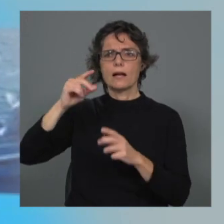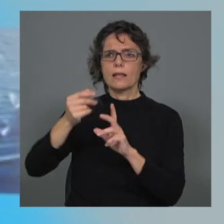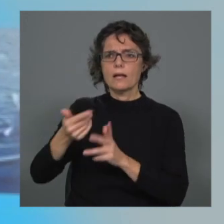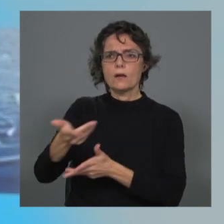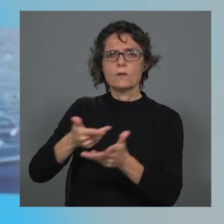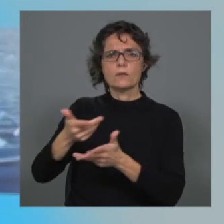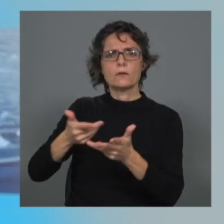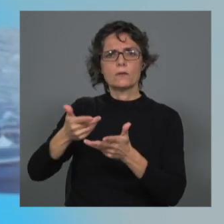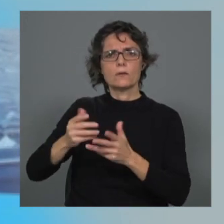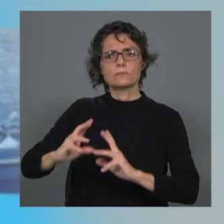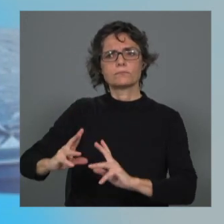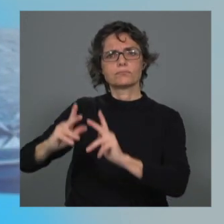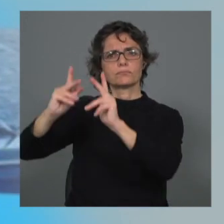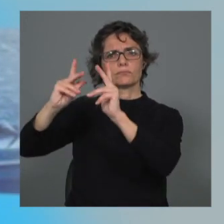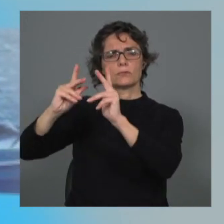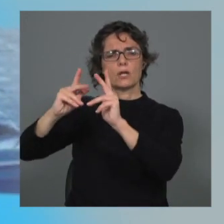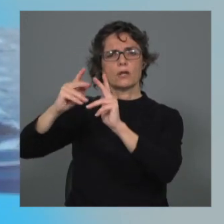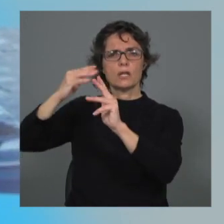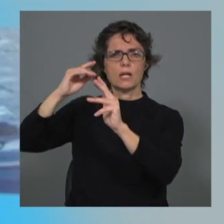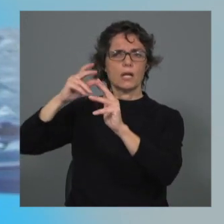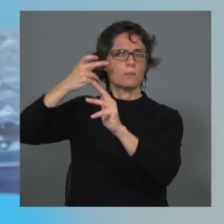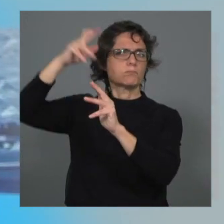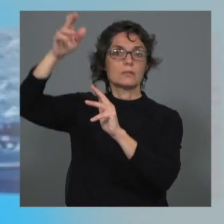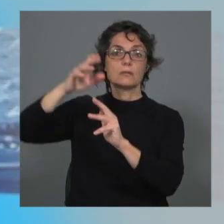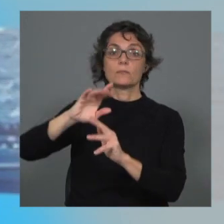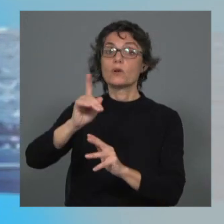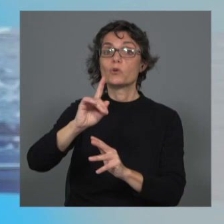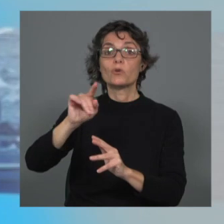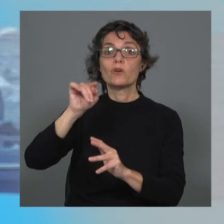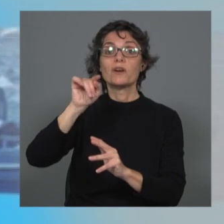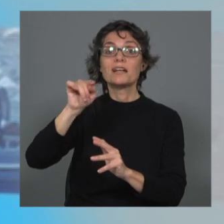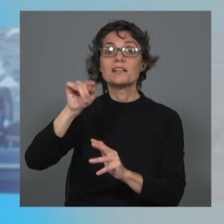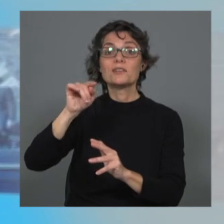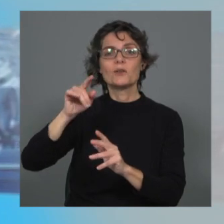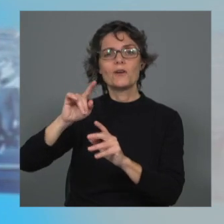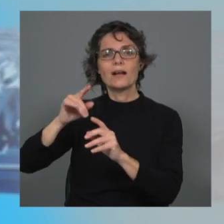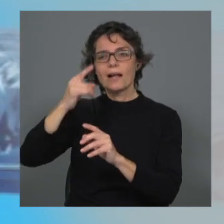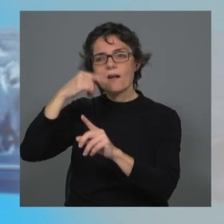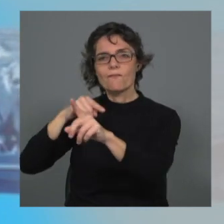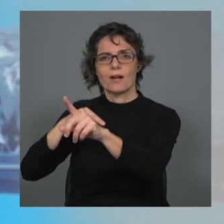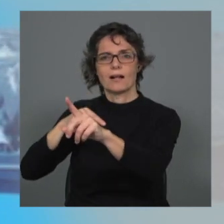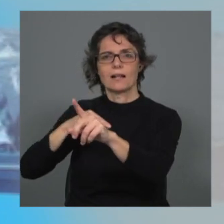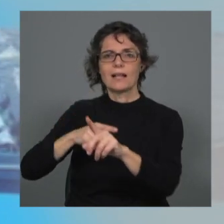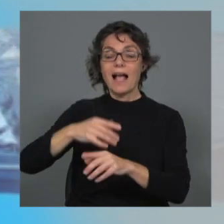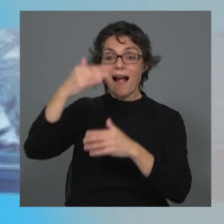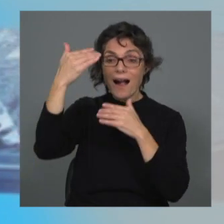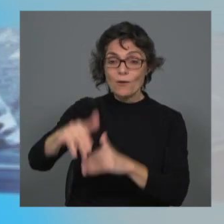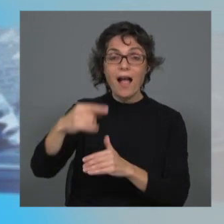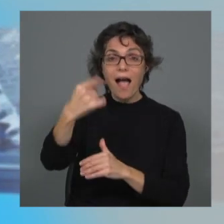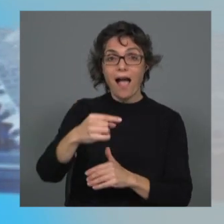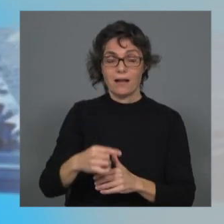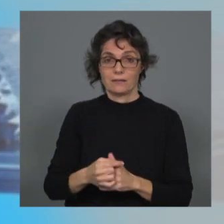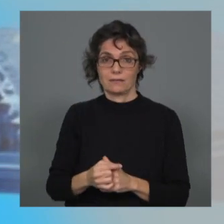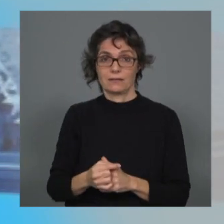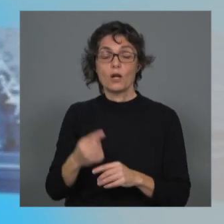limites. O crescimento económico tem limites e os limites são exatamente os da natureza, da proteção da